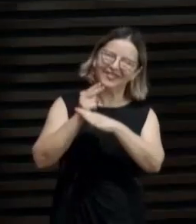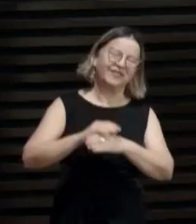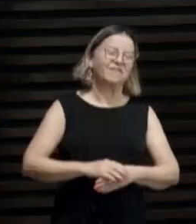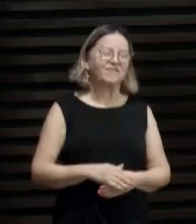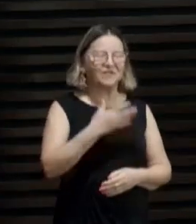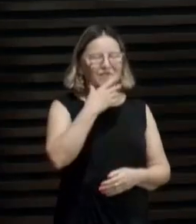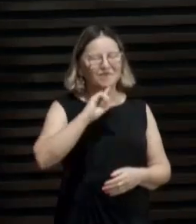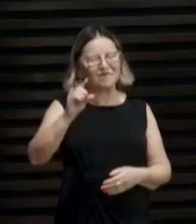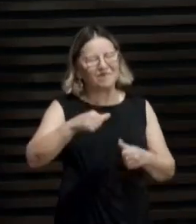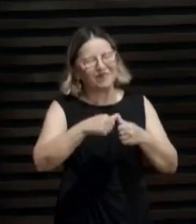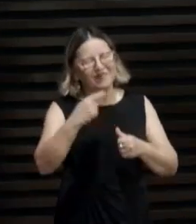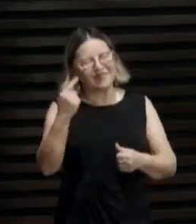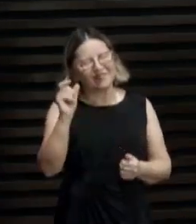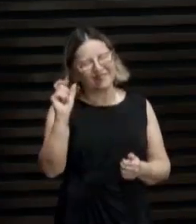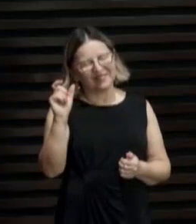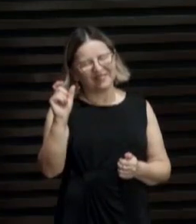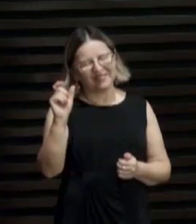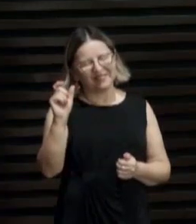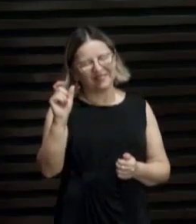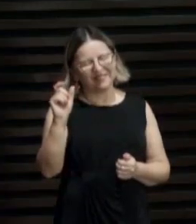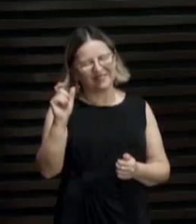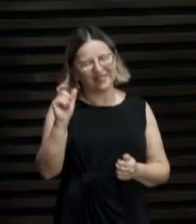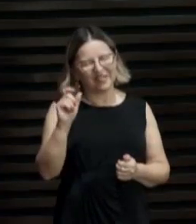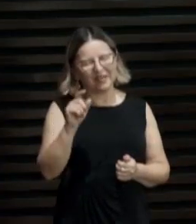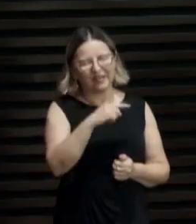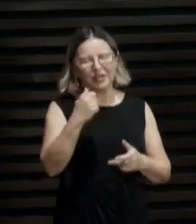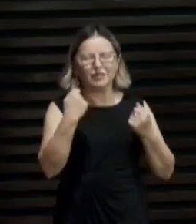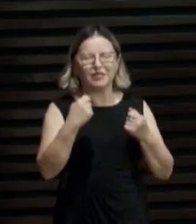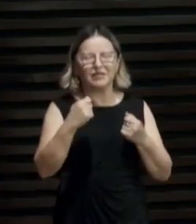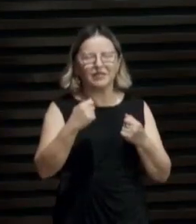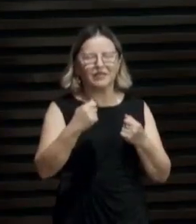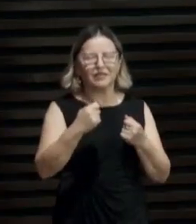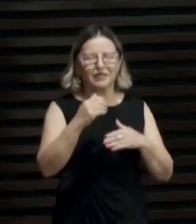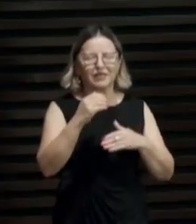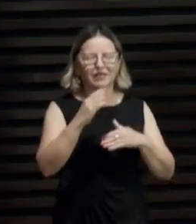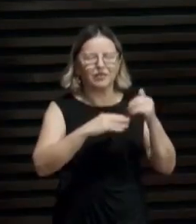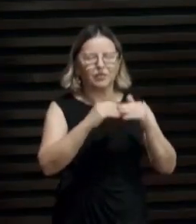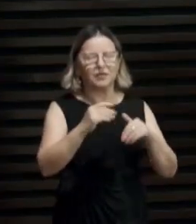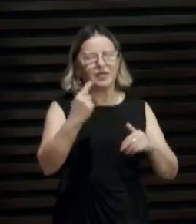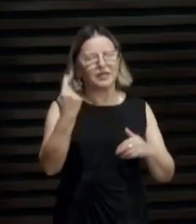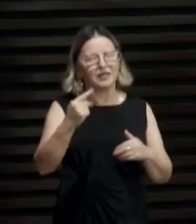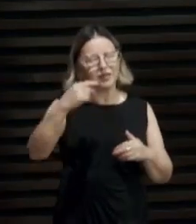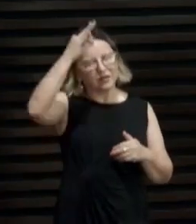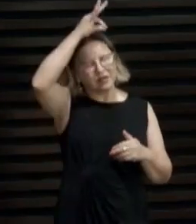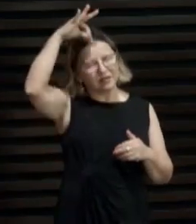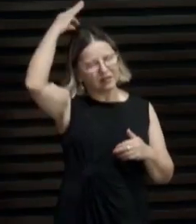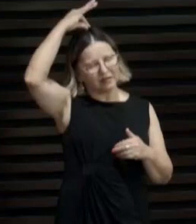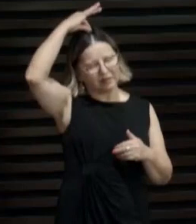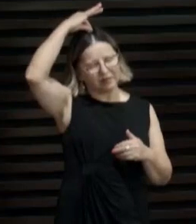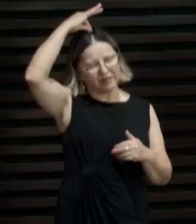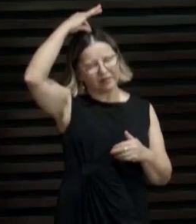Pai, esta é a Tua palavra. Carecemos do Teu Santo Espírito em falar ao nosso coração e